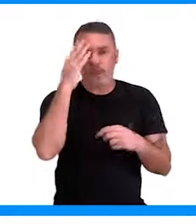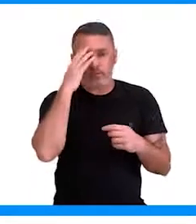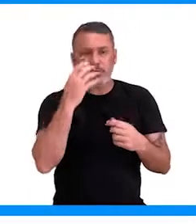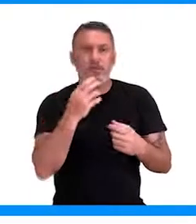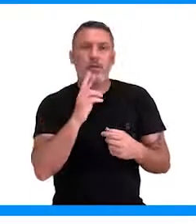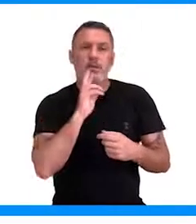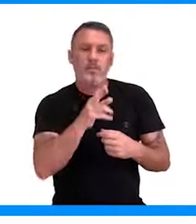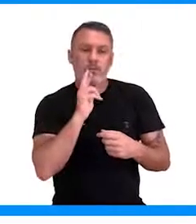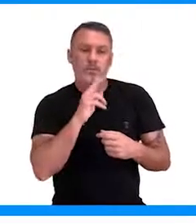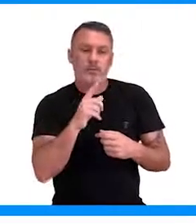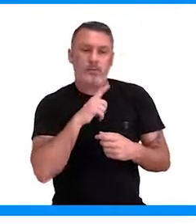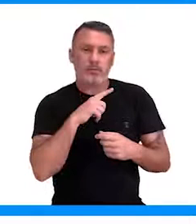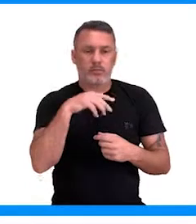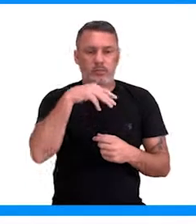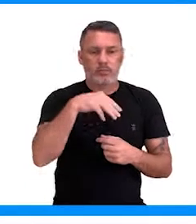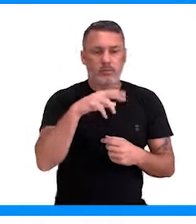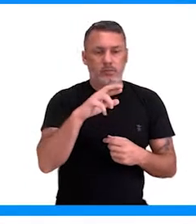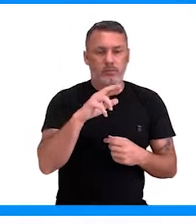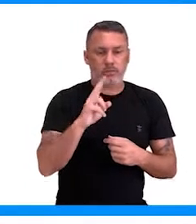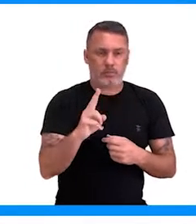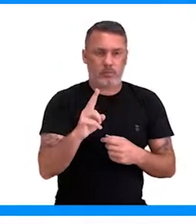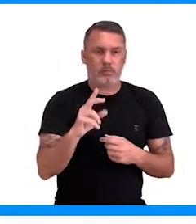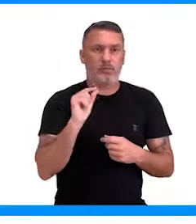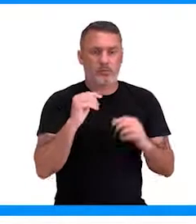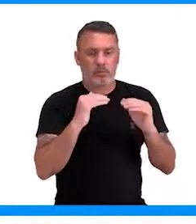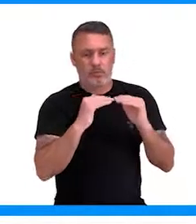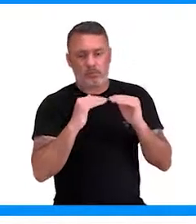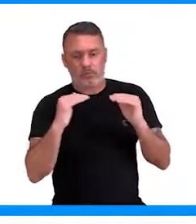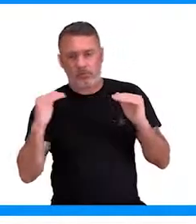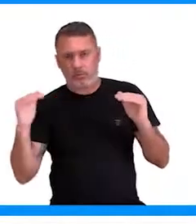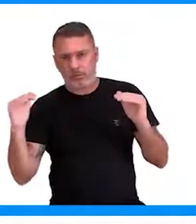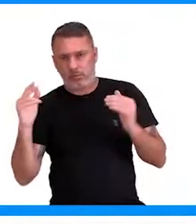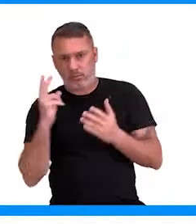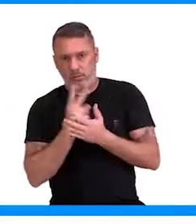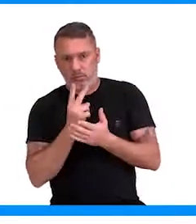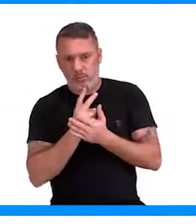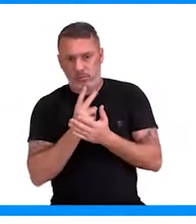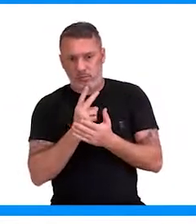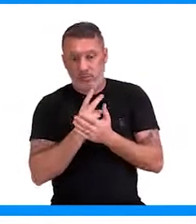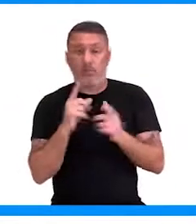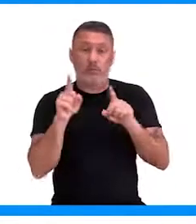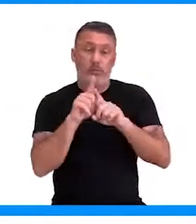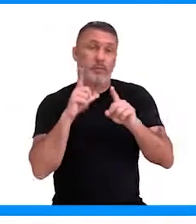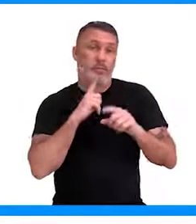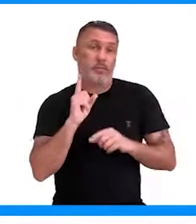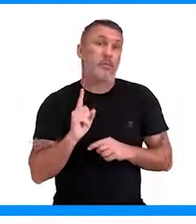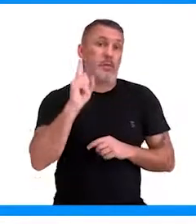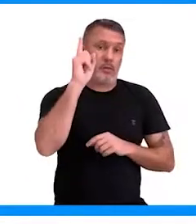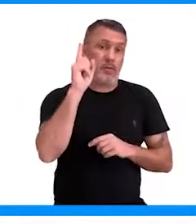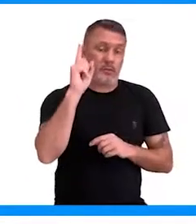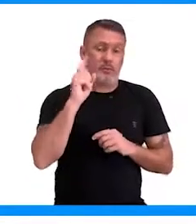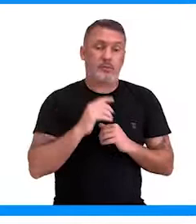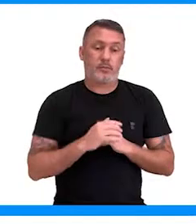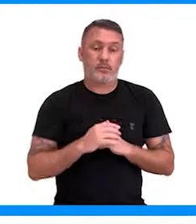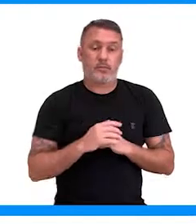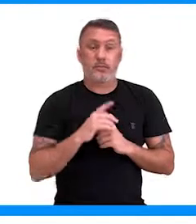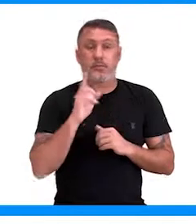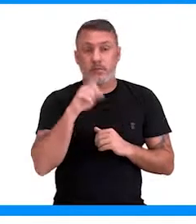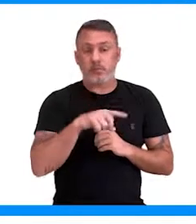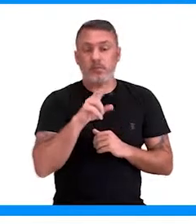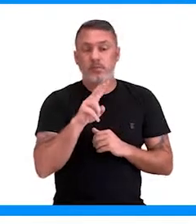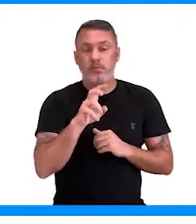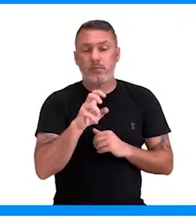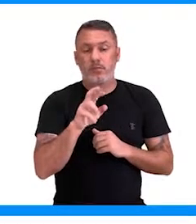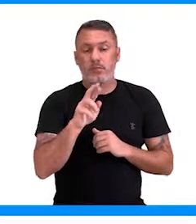que você tem um MRU na horizontal, velocidade constante, você tem um arremesso para cima,